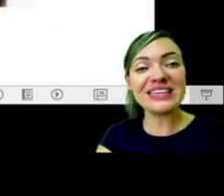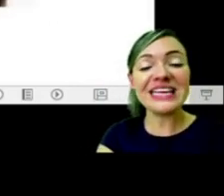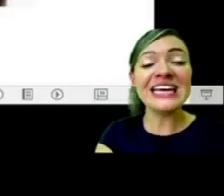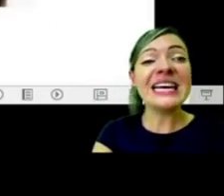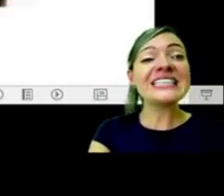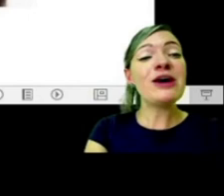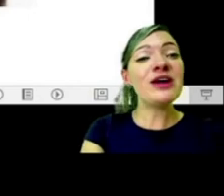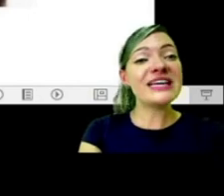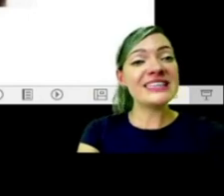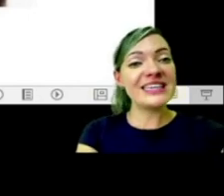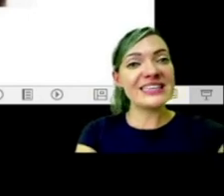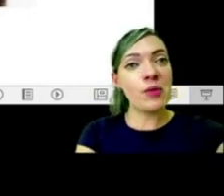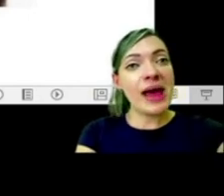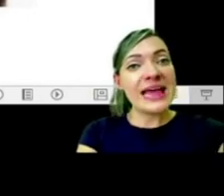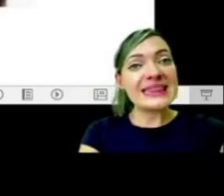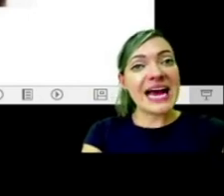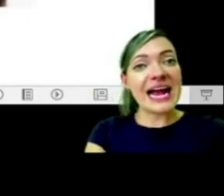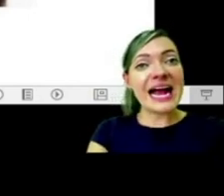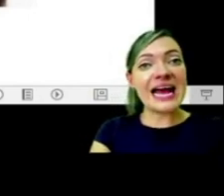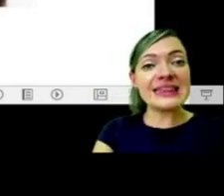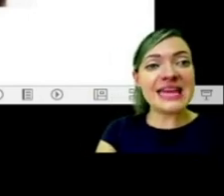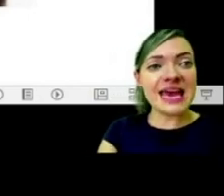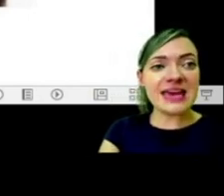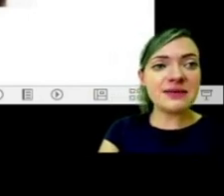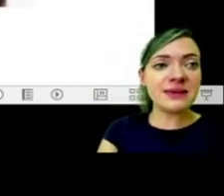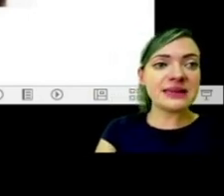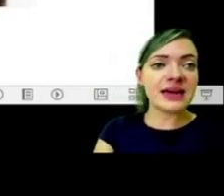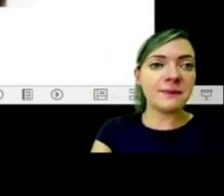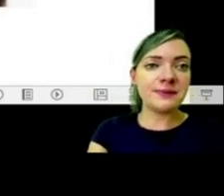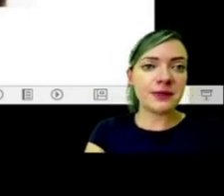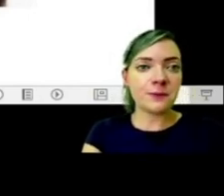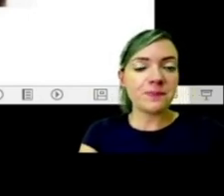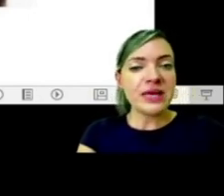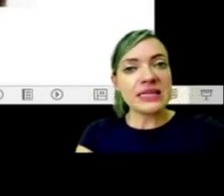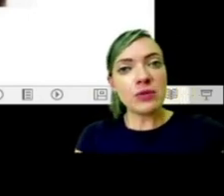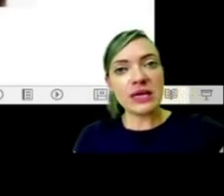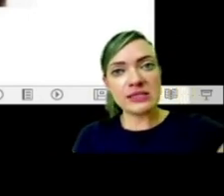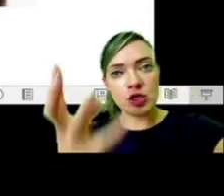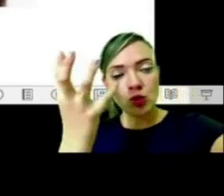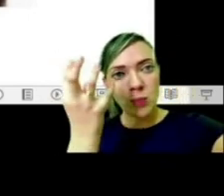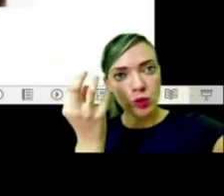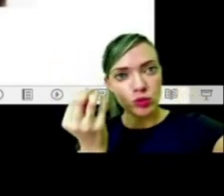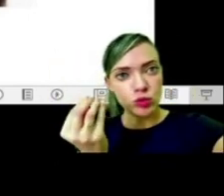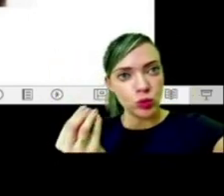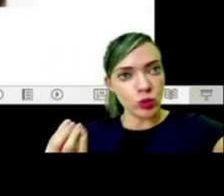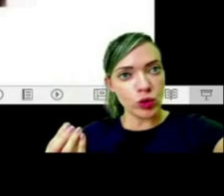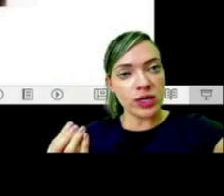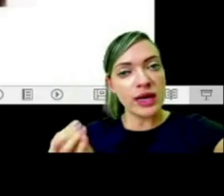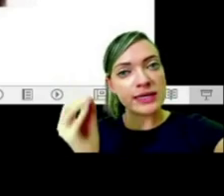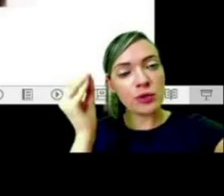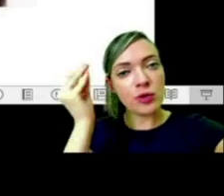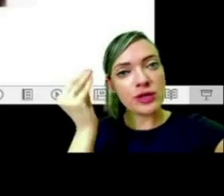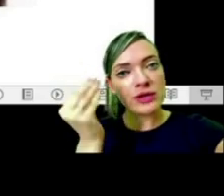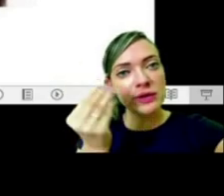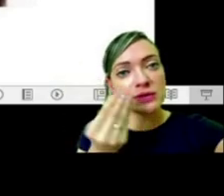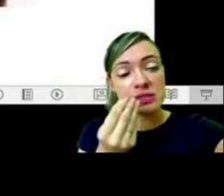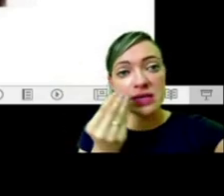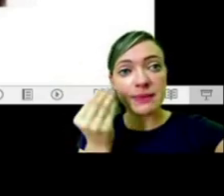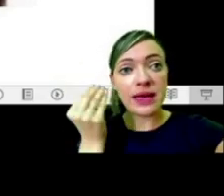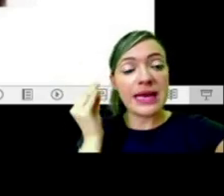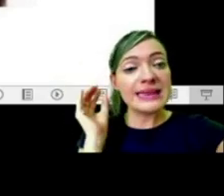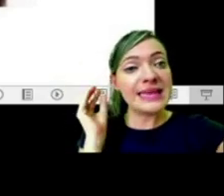população. Dá uma olhada aqui então na cadeia alimentar primeiro. Então, existe um produtor,